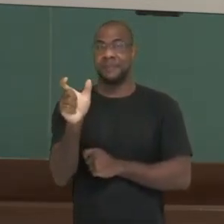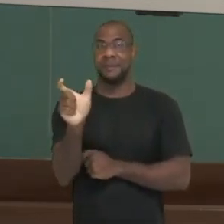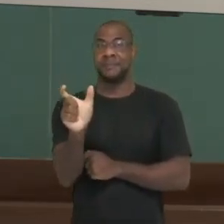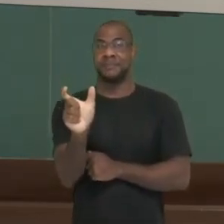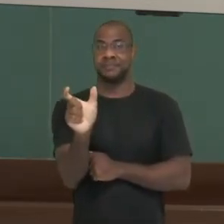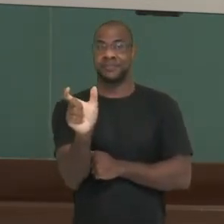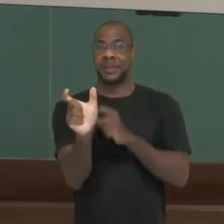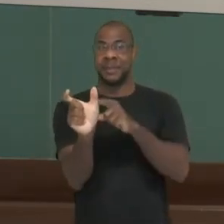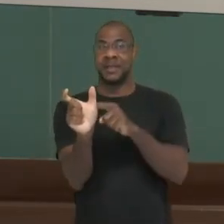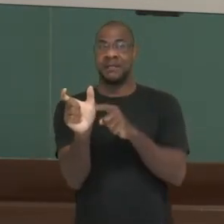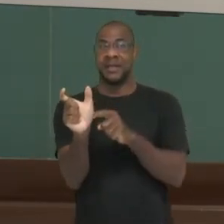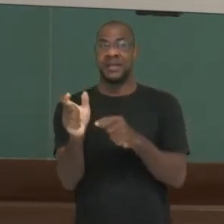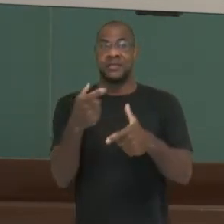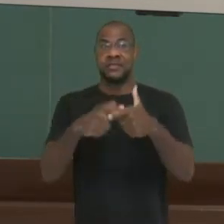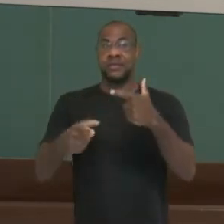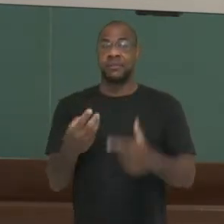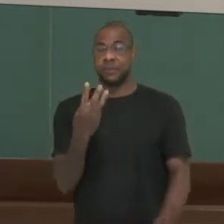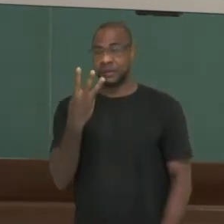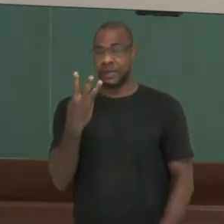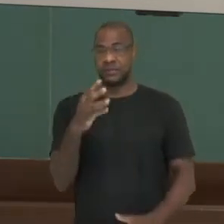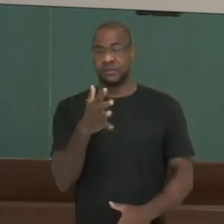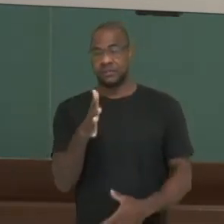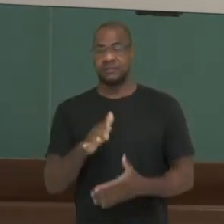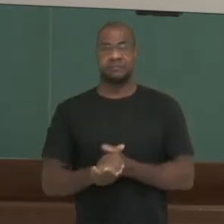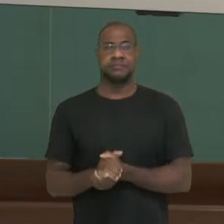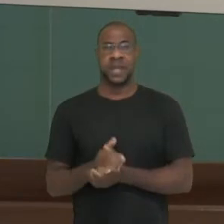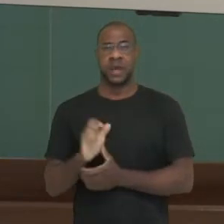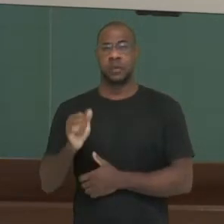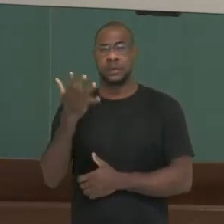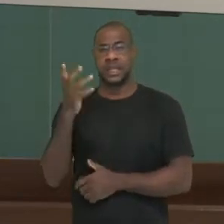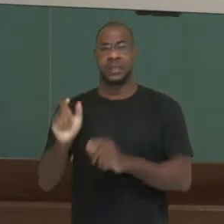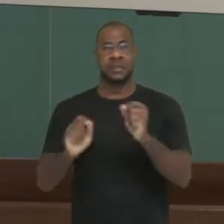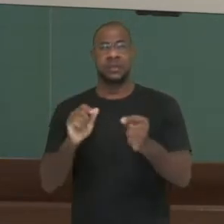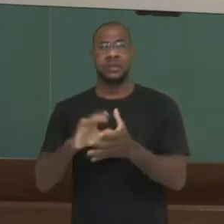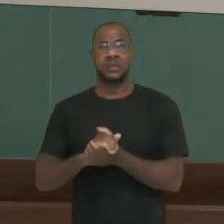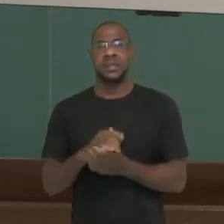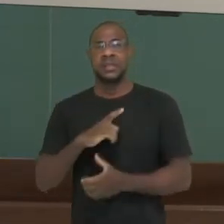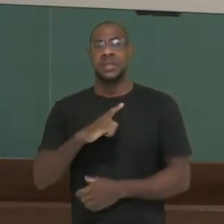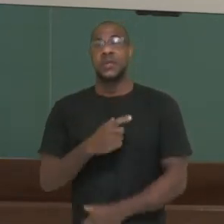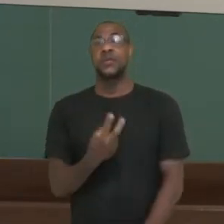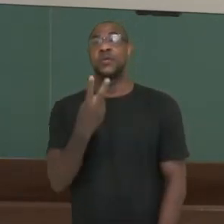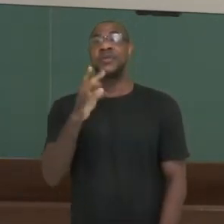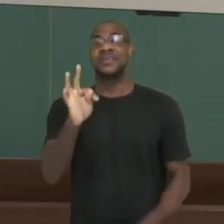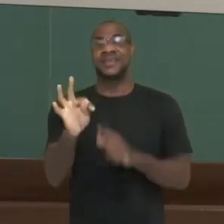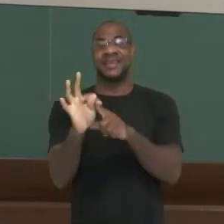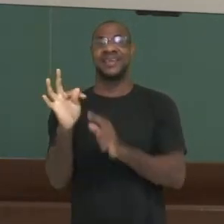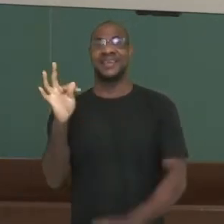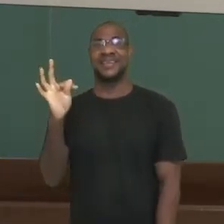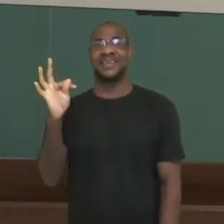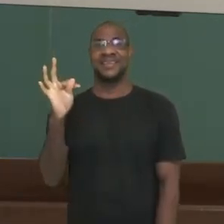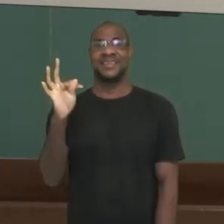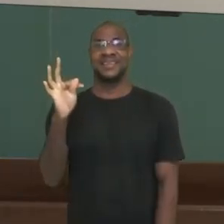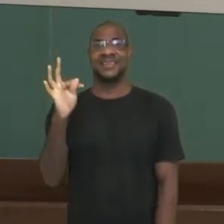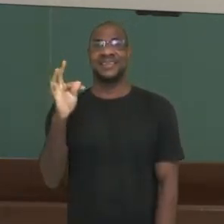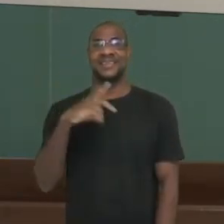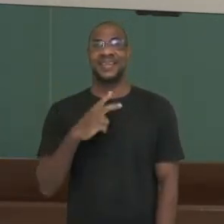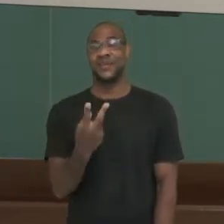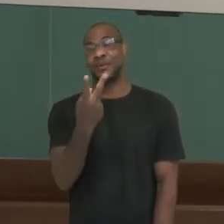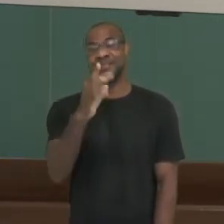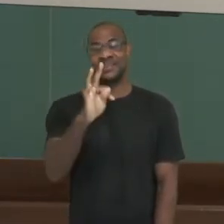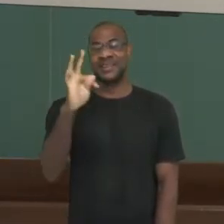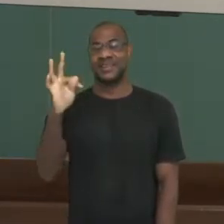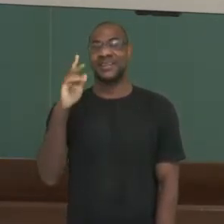3, certo? Mas o mesmo ocorre com o quê? Com os 2 T's. Então, também precisamos,